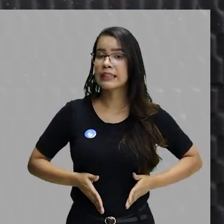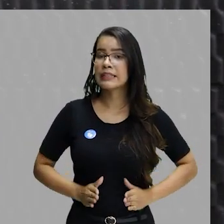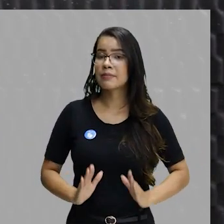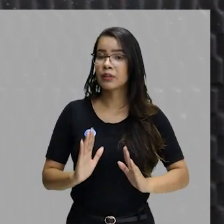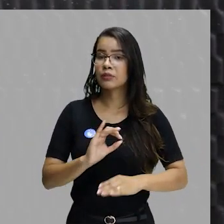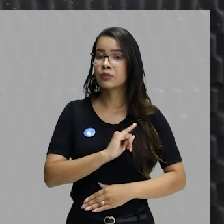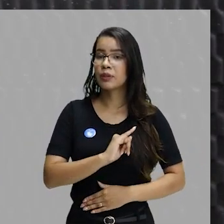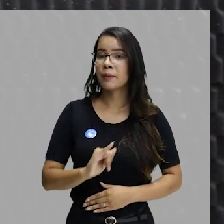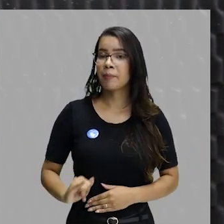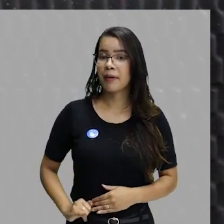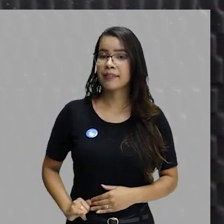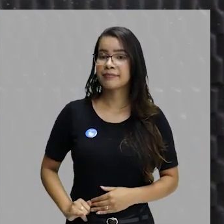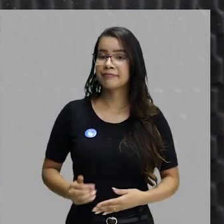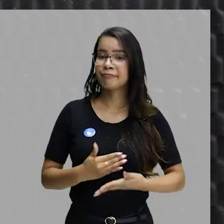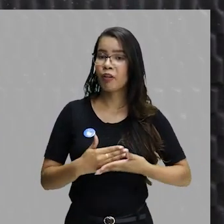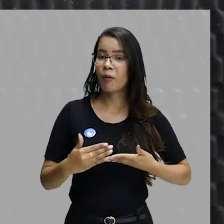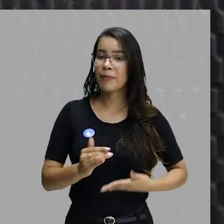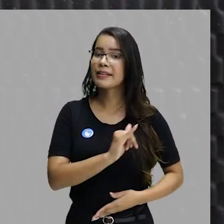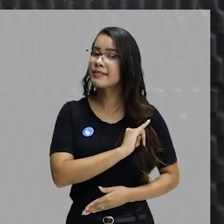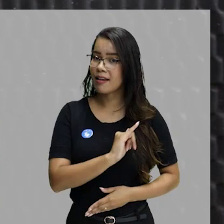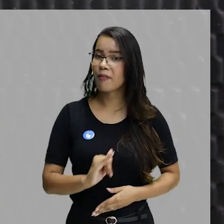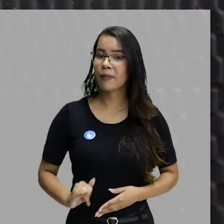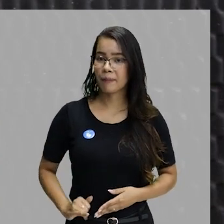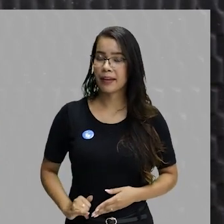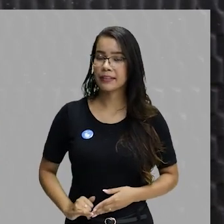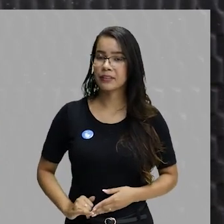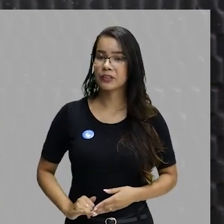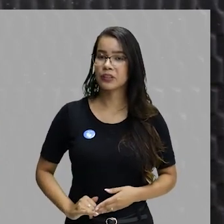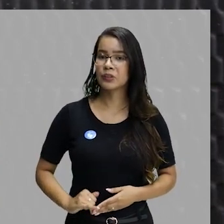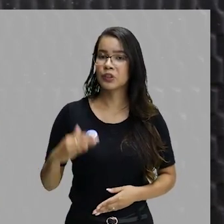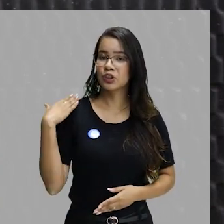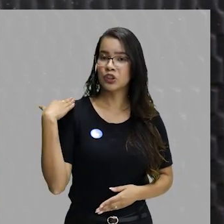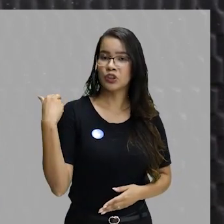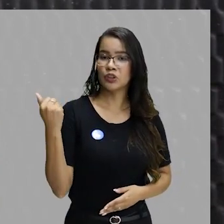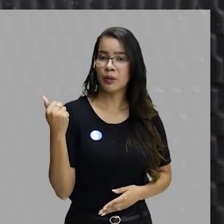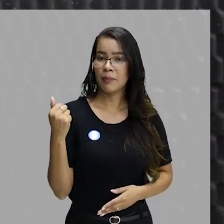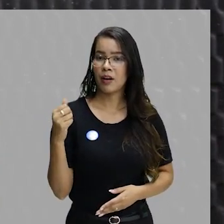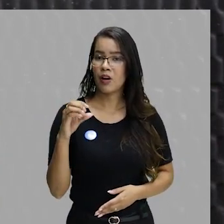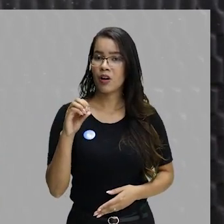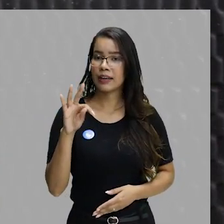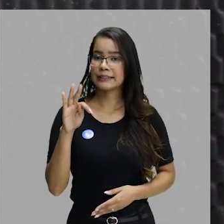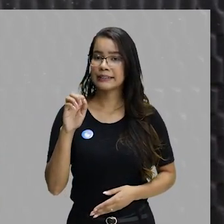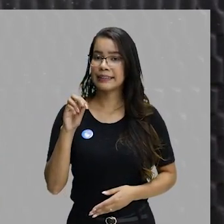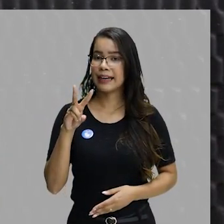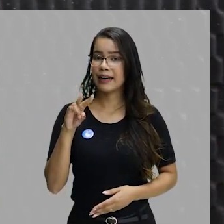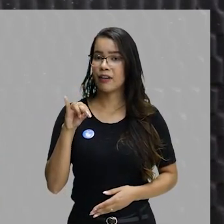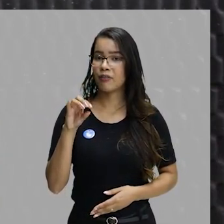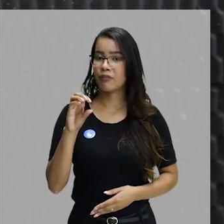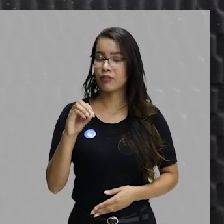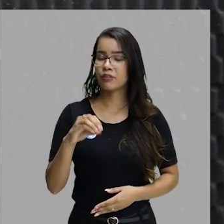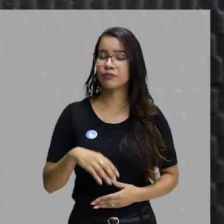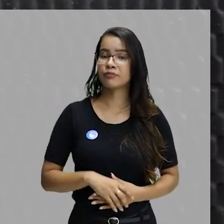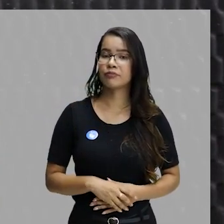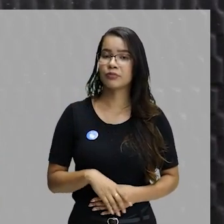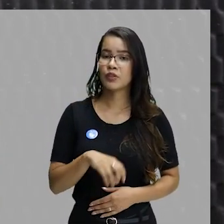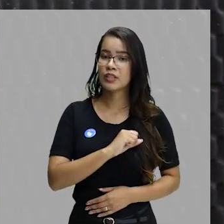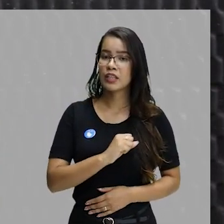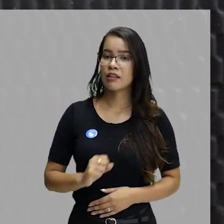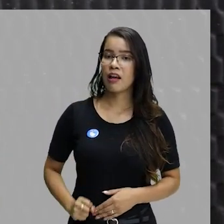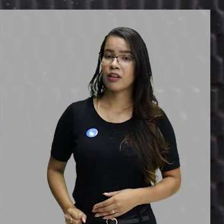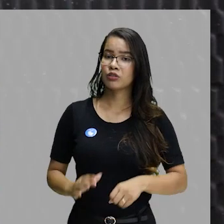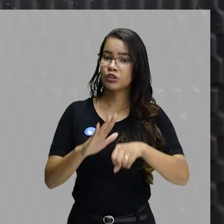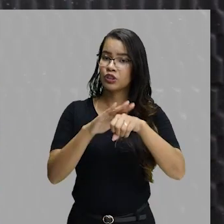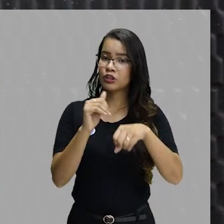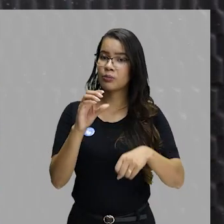império. Chama Otávio, que é uma espécie de herdeiro de Júlio César. O Senado chama Otávio. O Senado